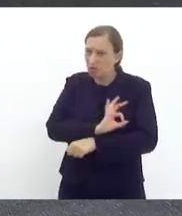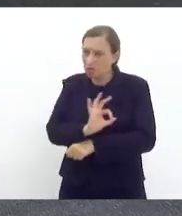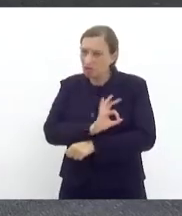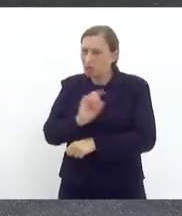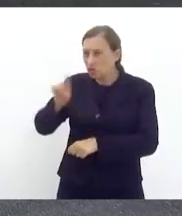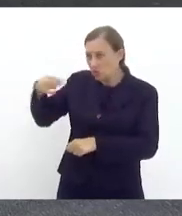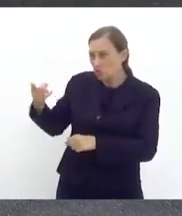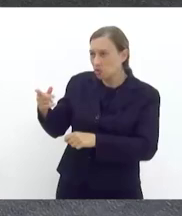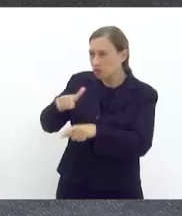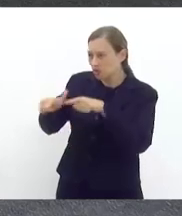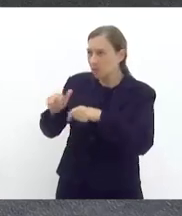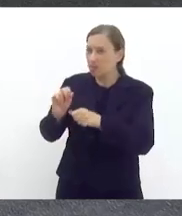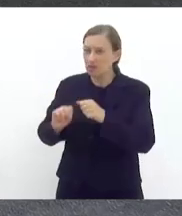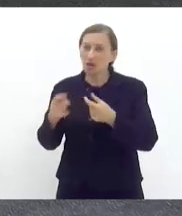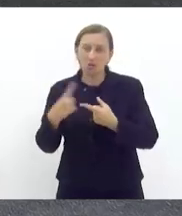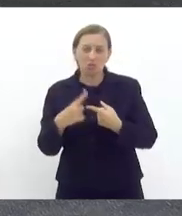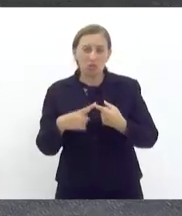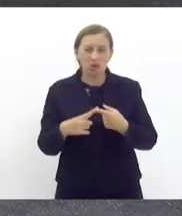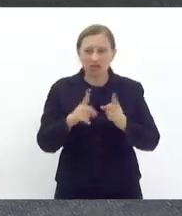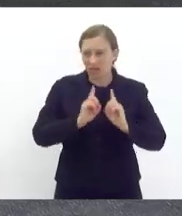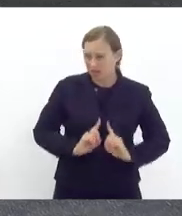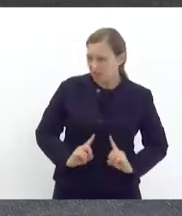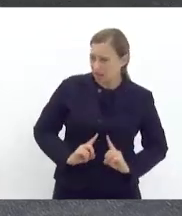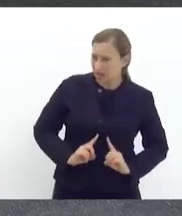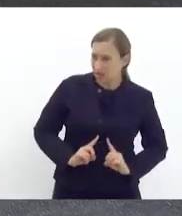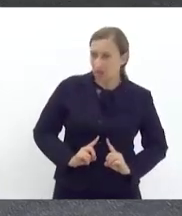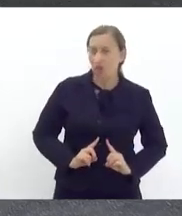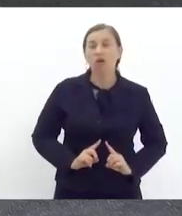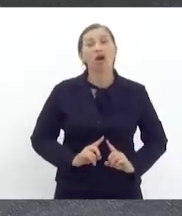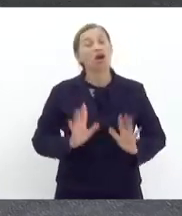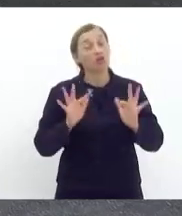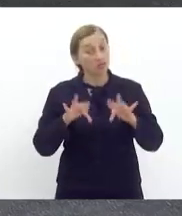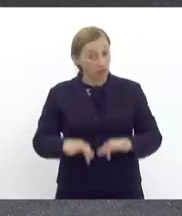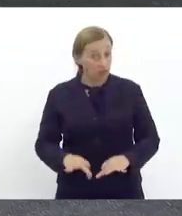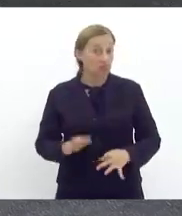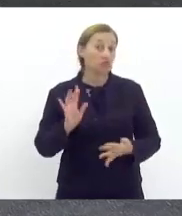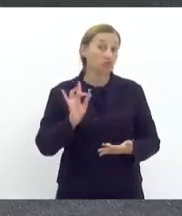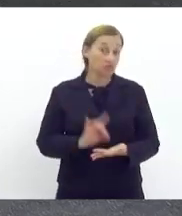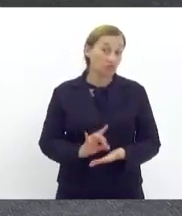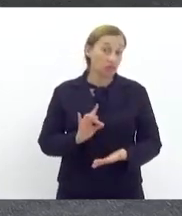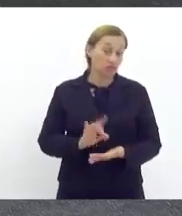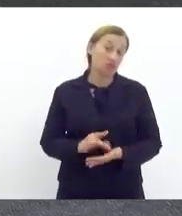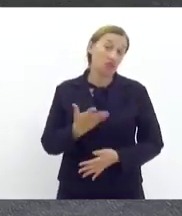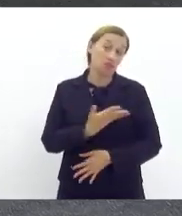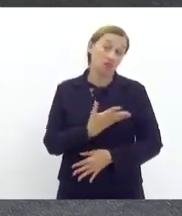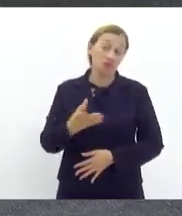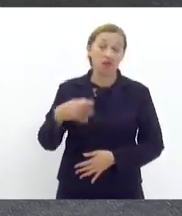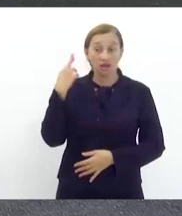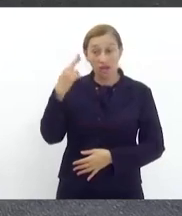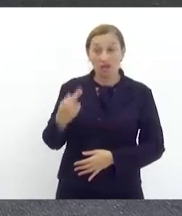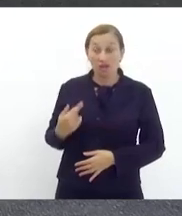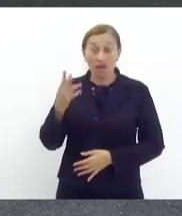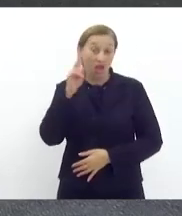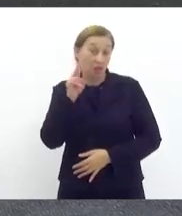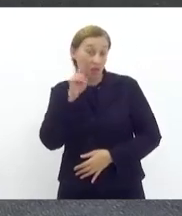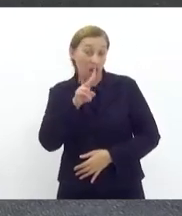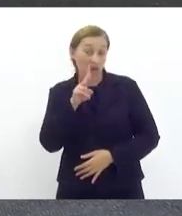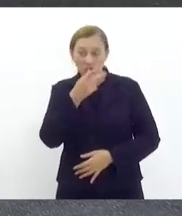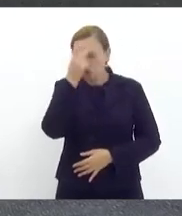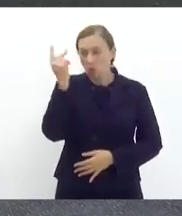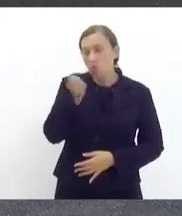tem outro trabalho para fazer porque ela está depressiva e aí eu encerro mesmo minha companheira Renata Souza lembrando que nenhuma